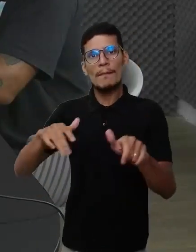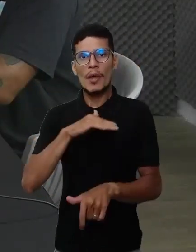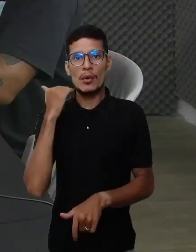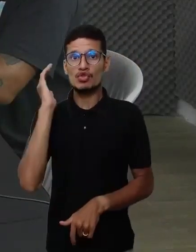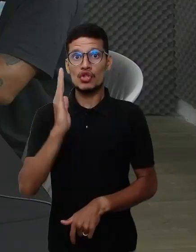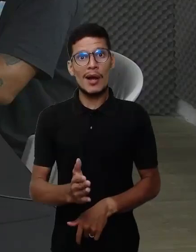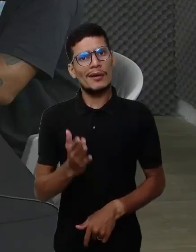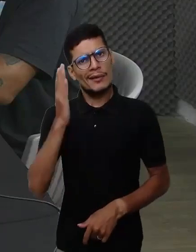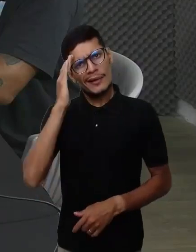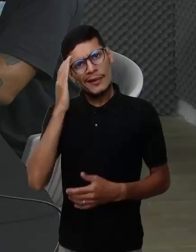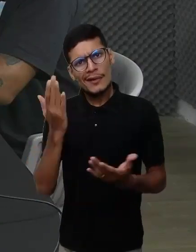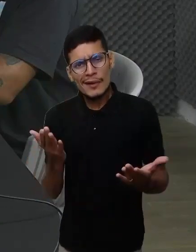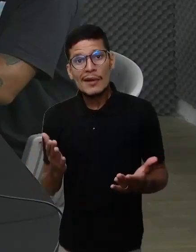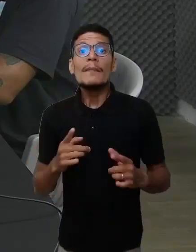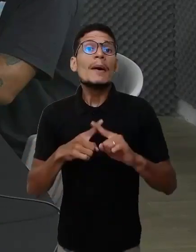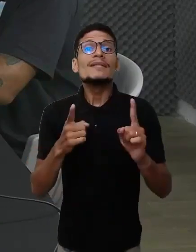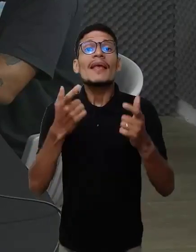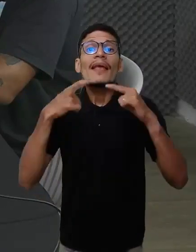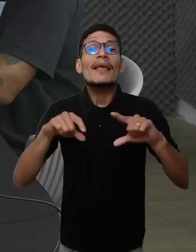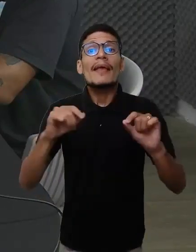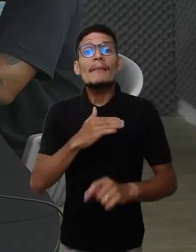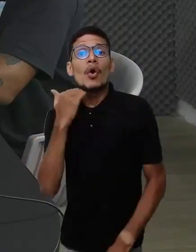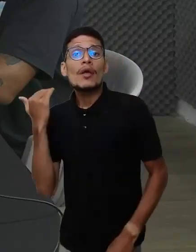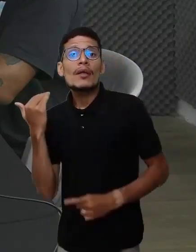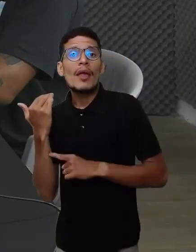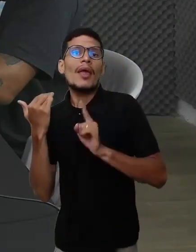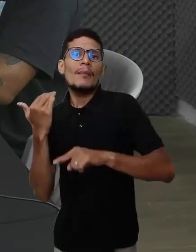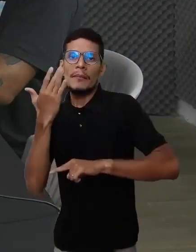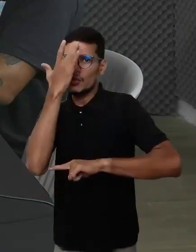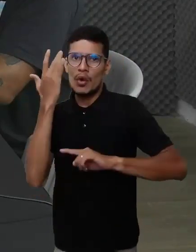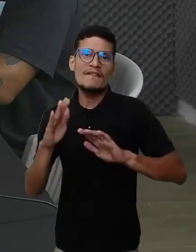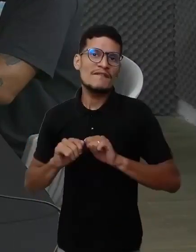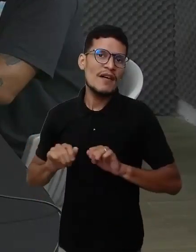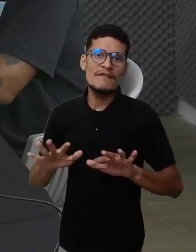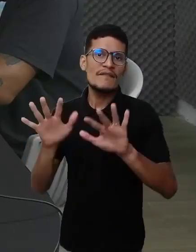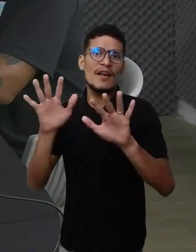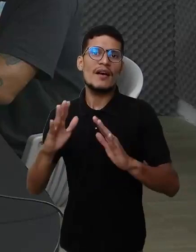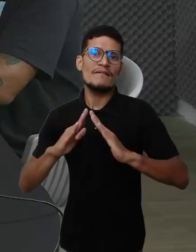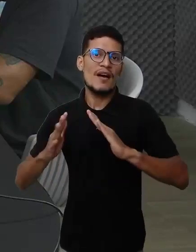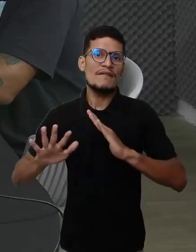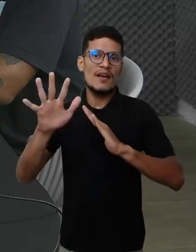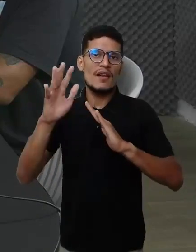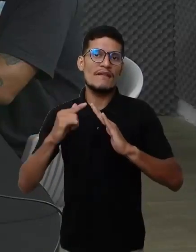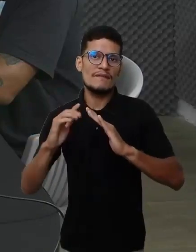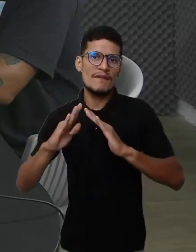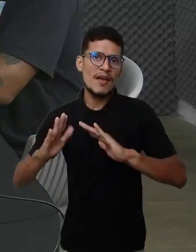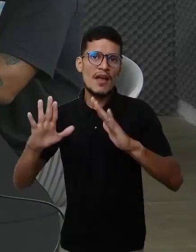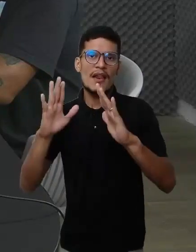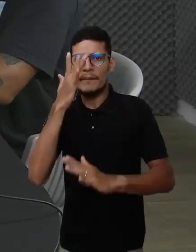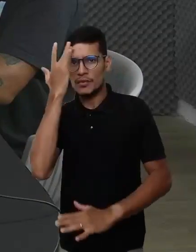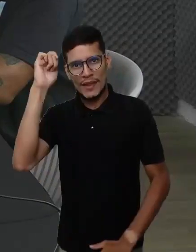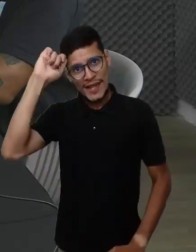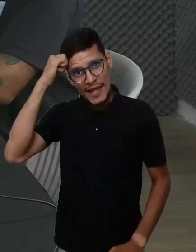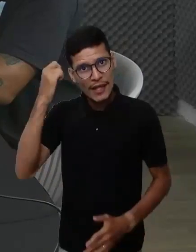que dito. Agora, quem é que morre? São as pessoas da periferia, são as pessoas do território, são as pessoas negras, são as pessoas jovens,